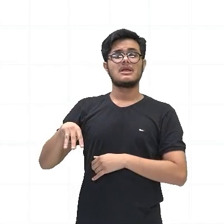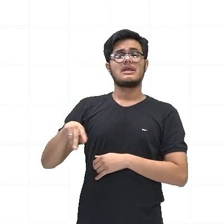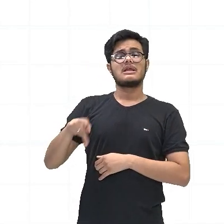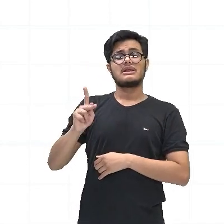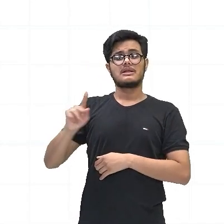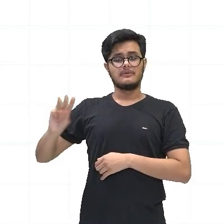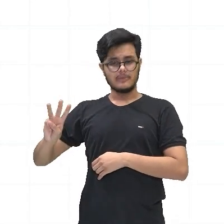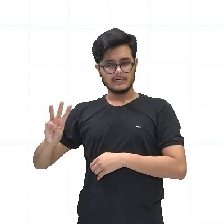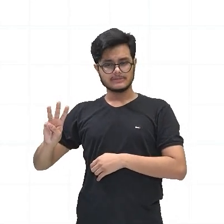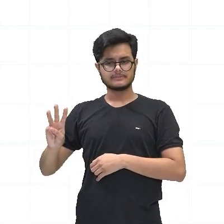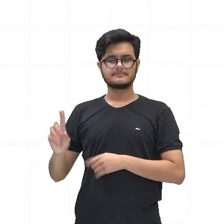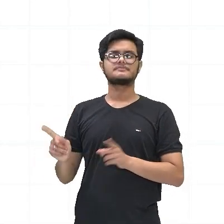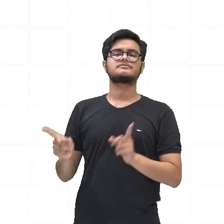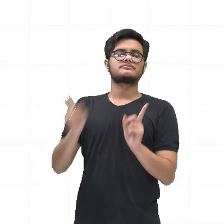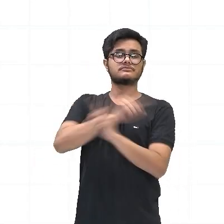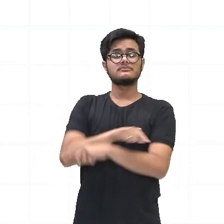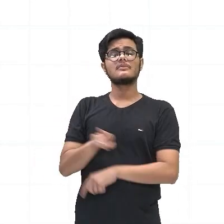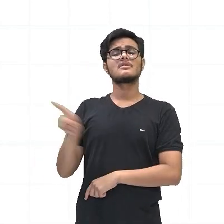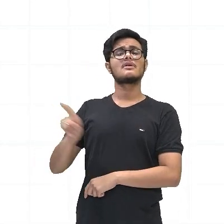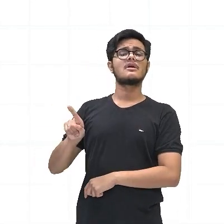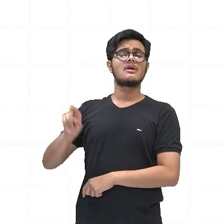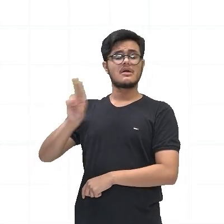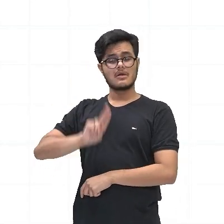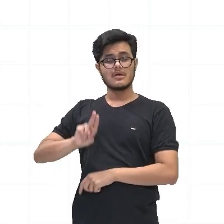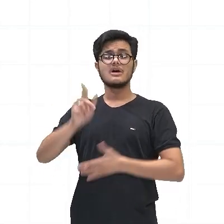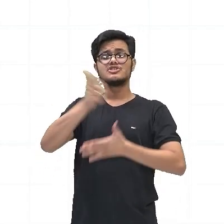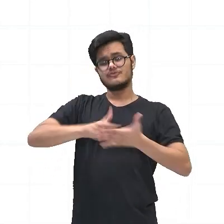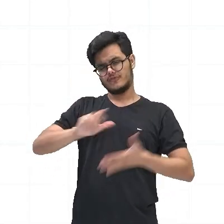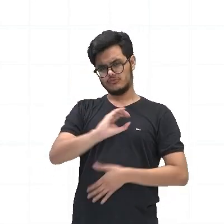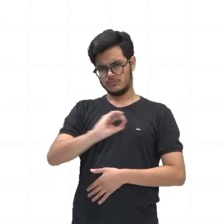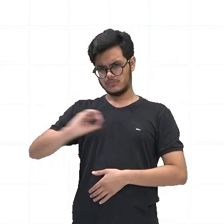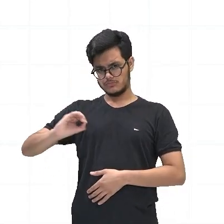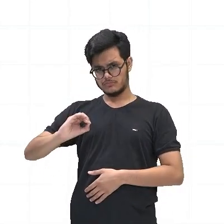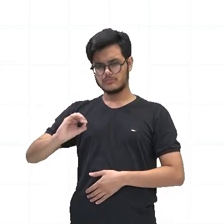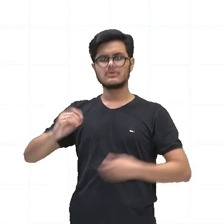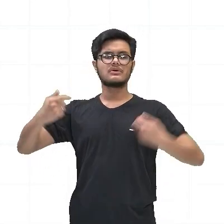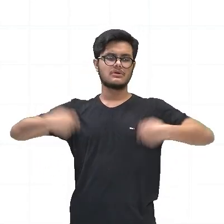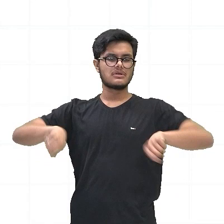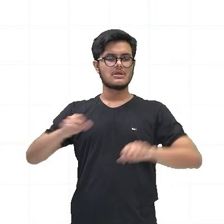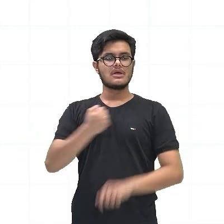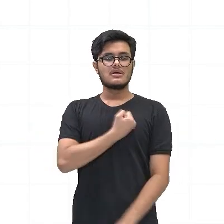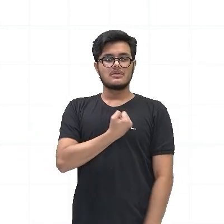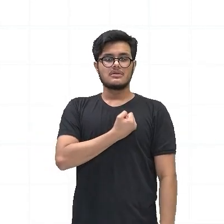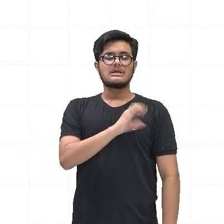ela para quilowatts, que é só dividir por 1000. Então, você já tem ali o valor